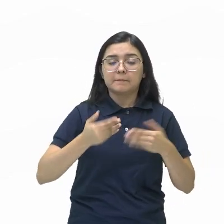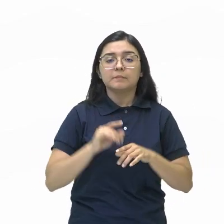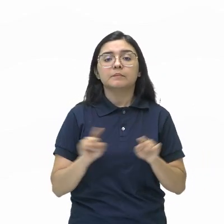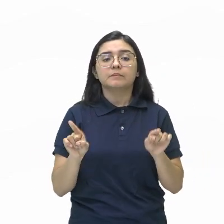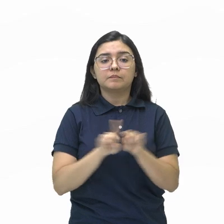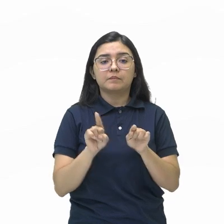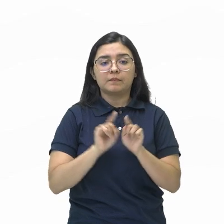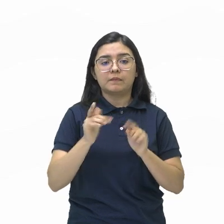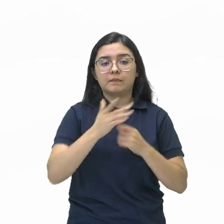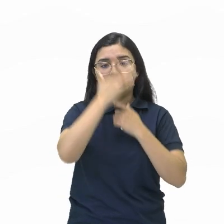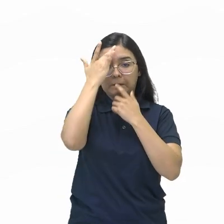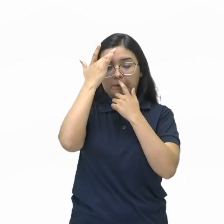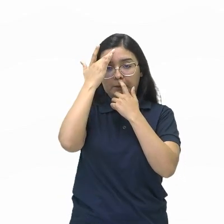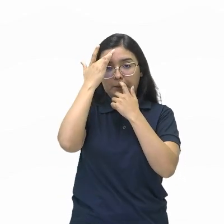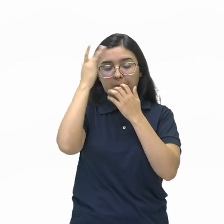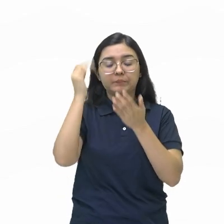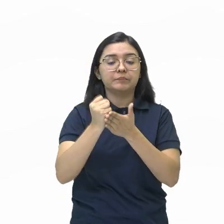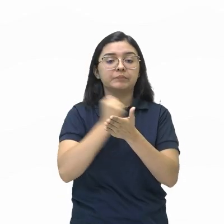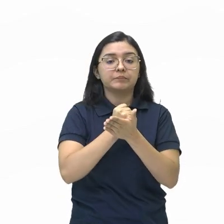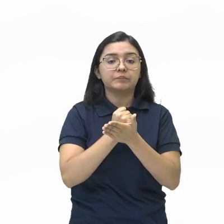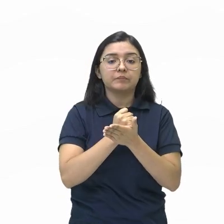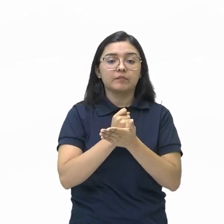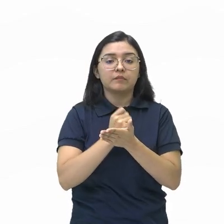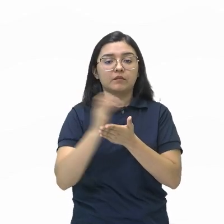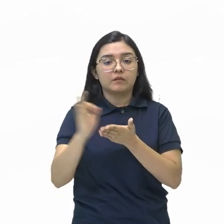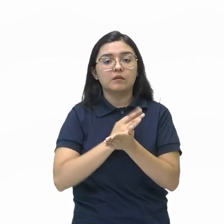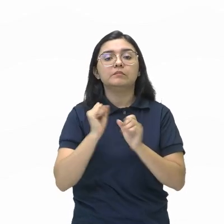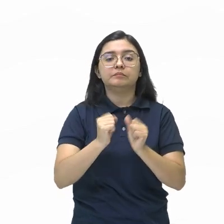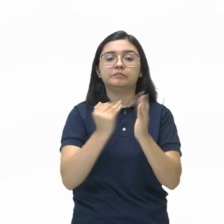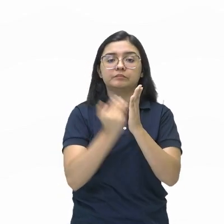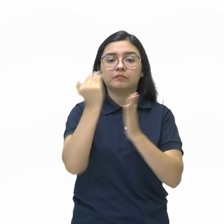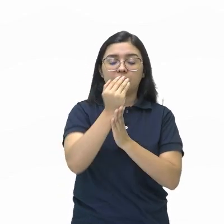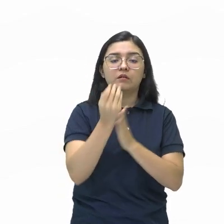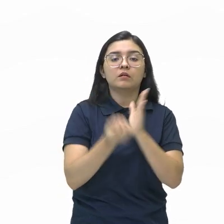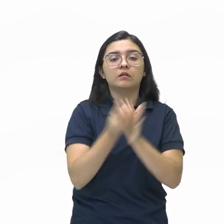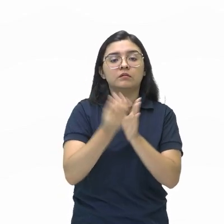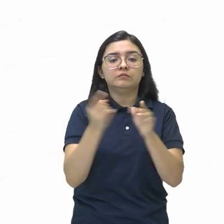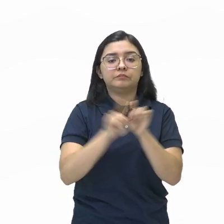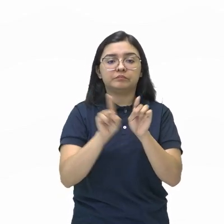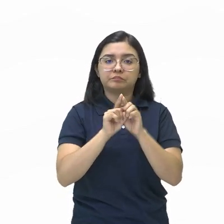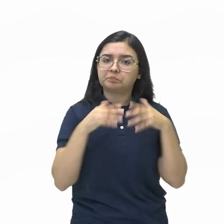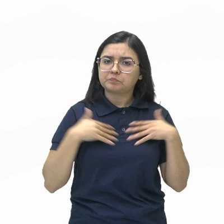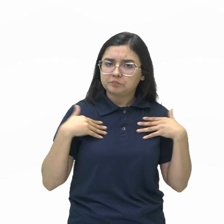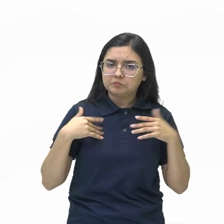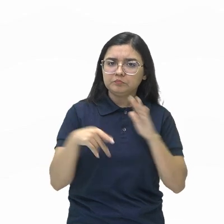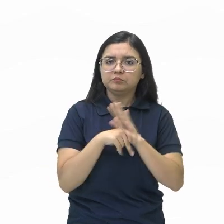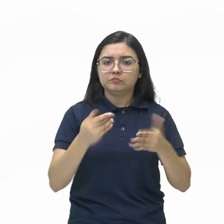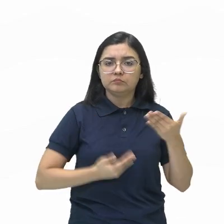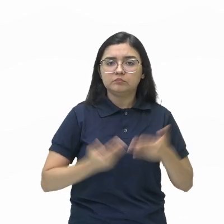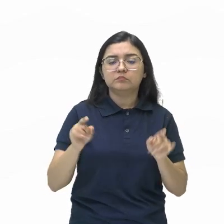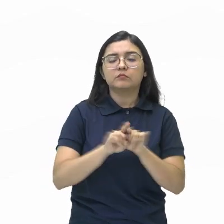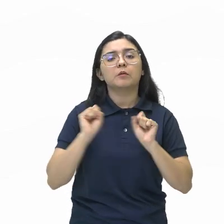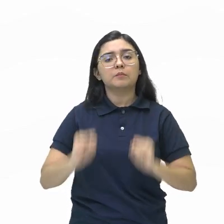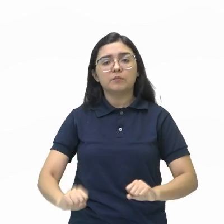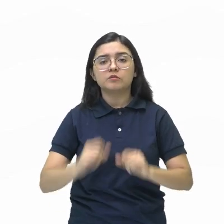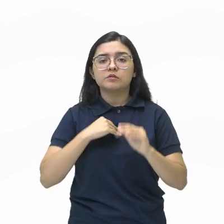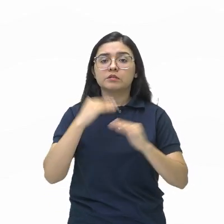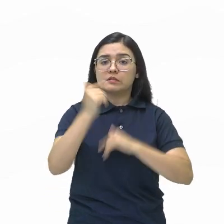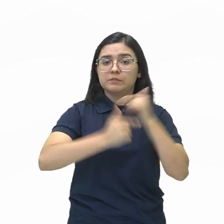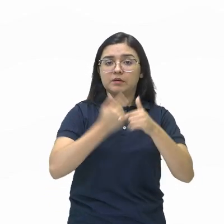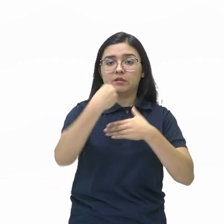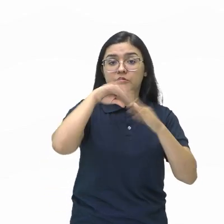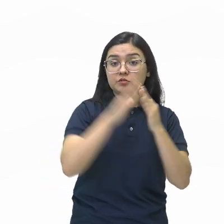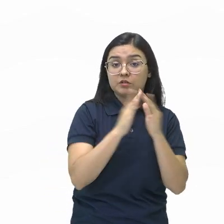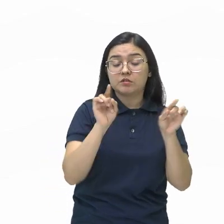Para os empregadores, pode aumentar a produtividade e até a satisfação dos funcionários, porque eu vou poder trabalhar de casa. Mas